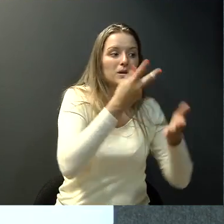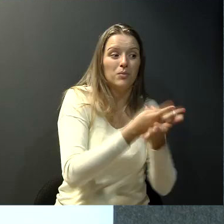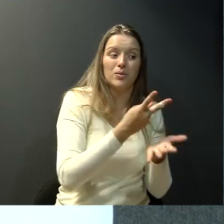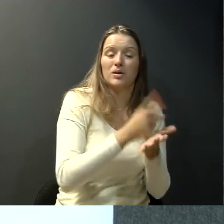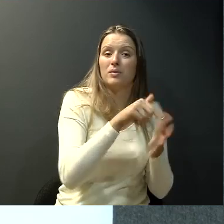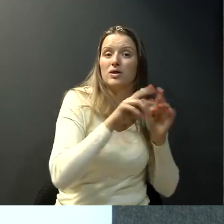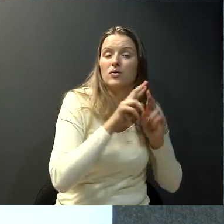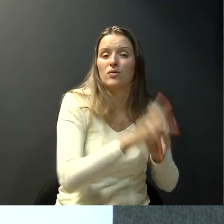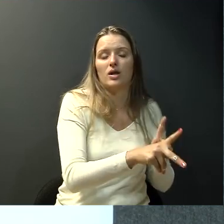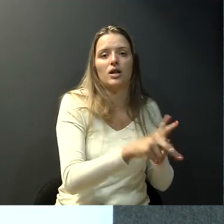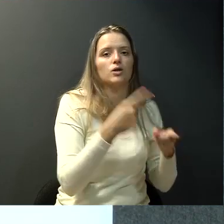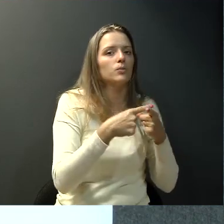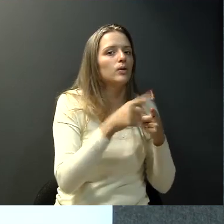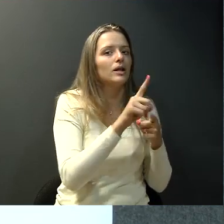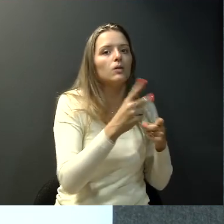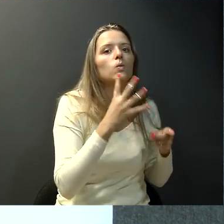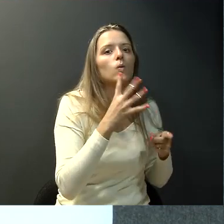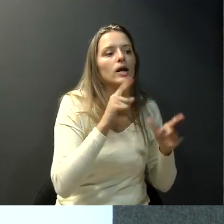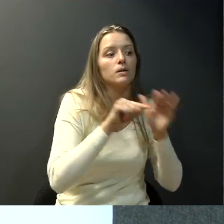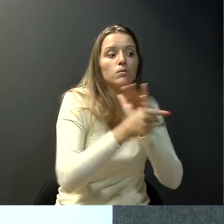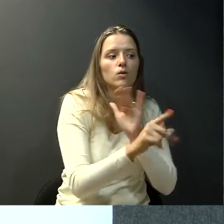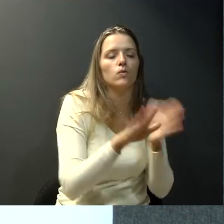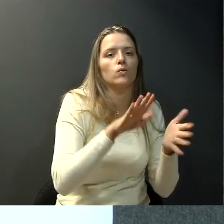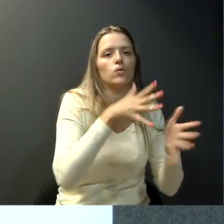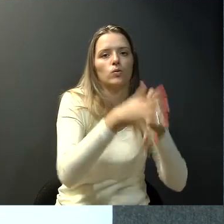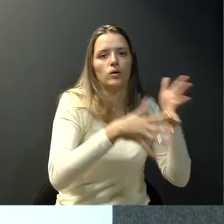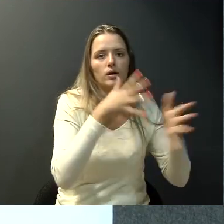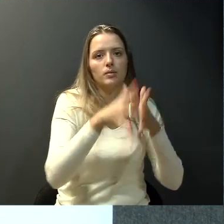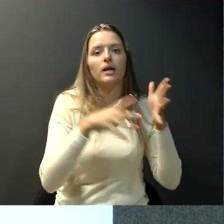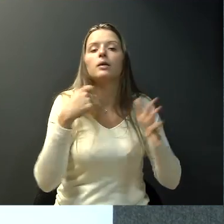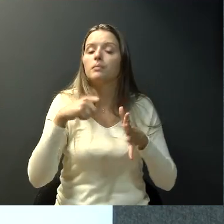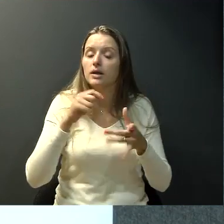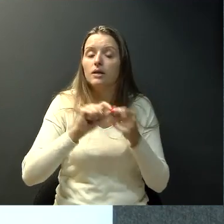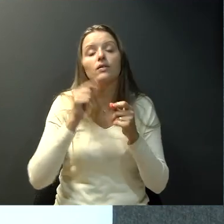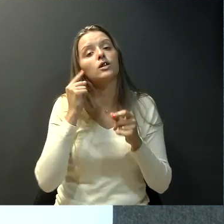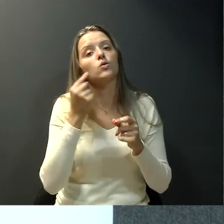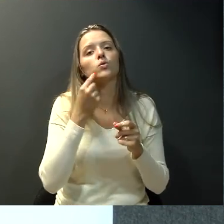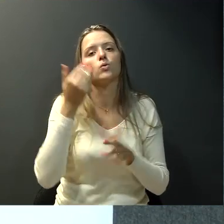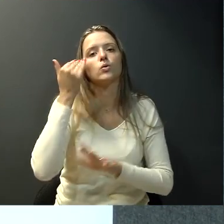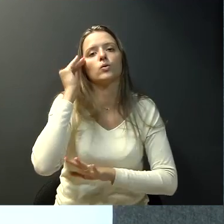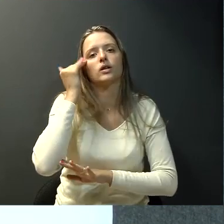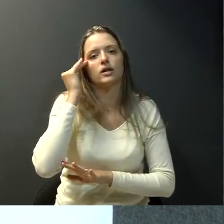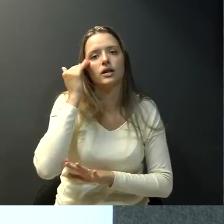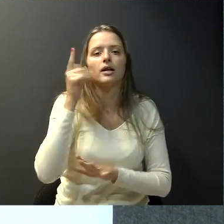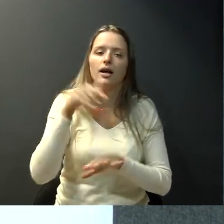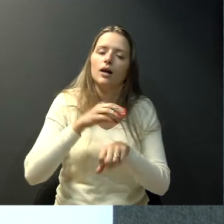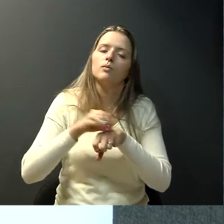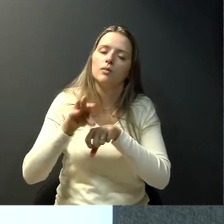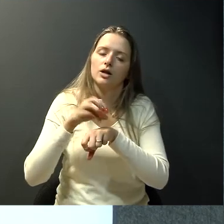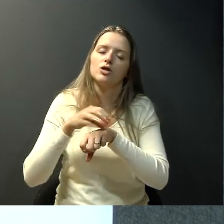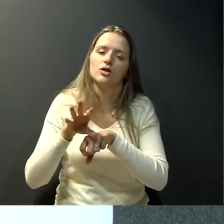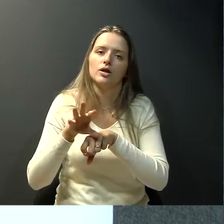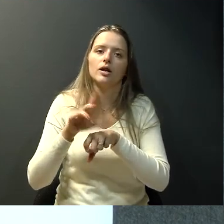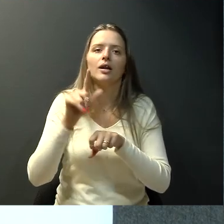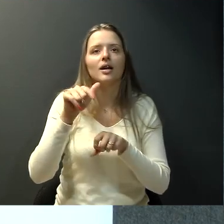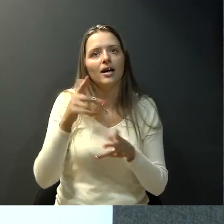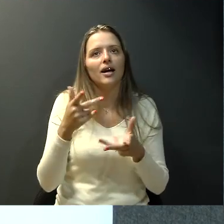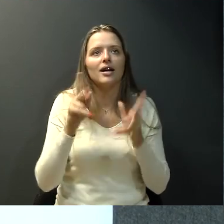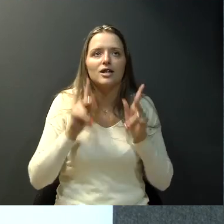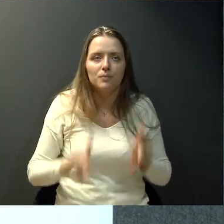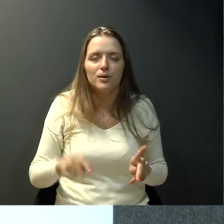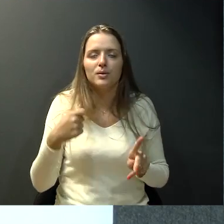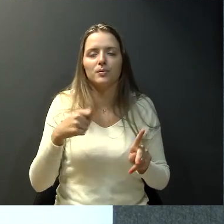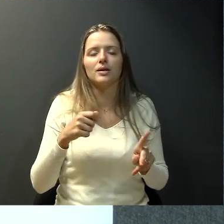diferente, tu sabe que não é a mesma coisa. Então, eu acho que tu tem que se fazer entender. Então, a dica que eu diria, assim, é as pessoas ser